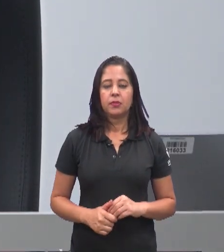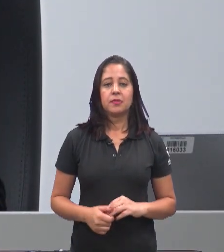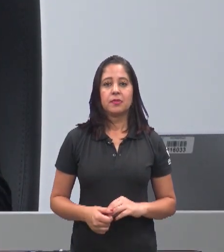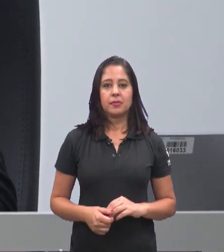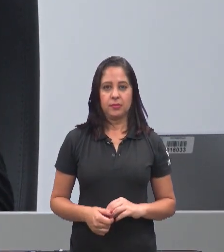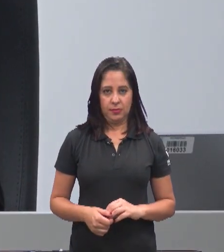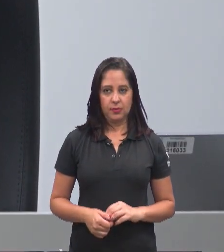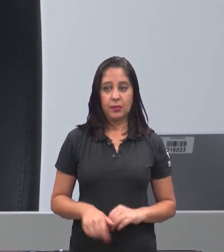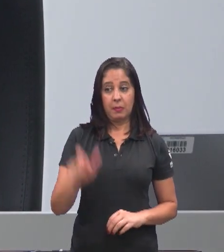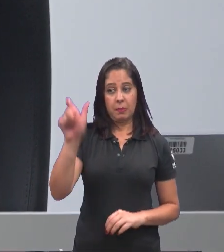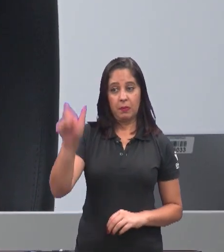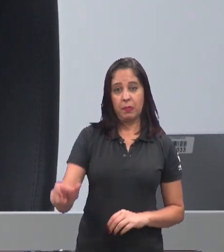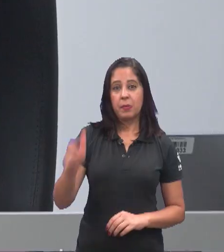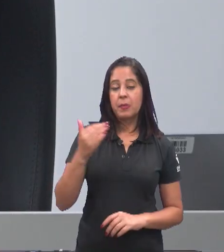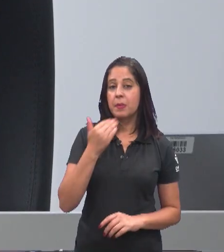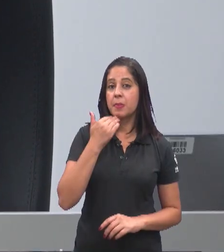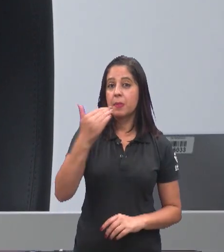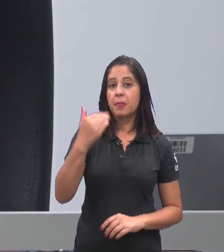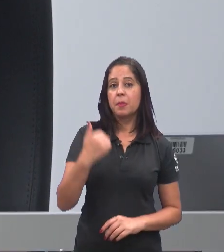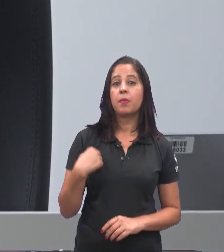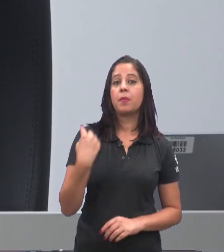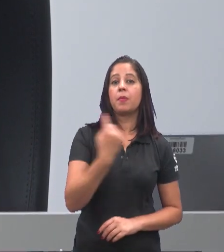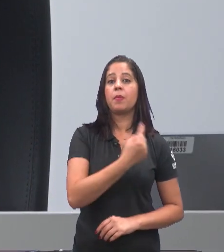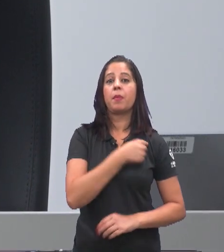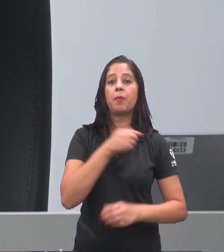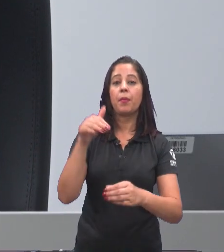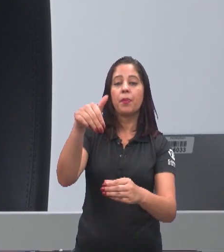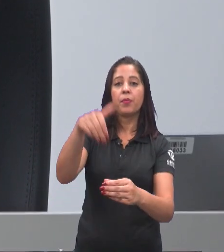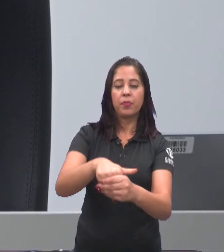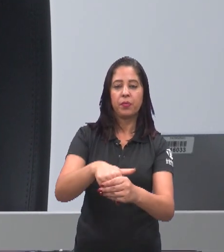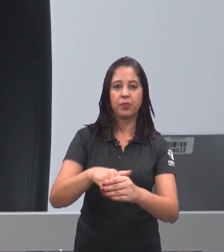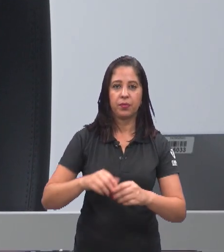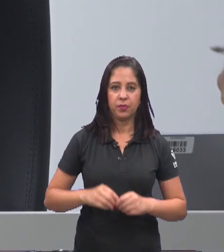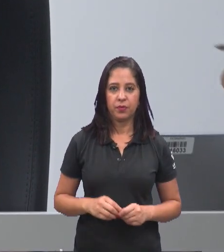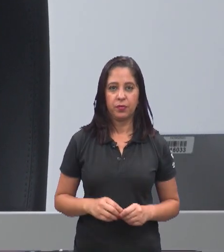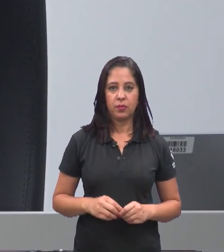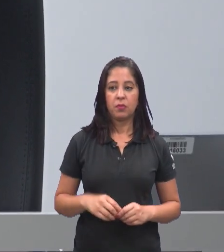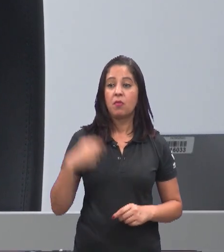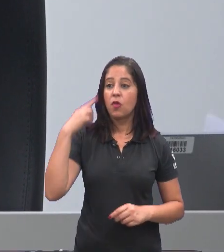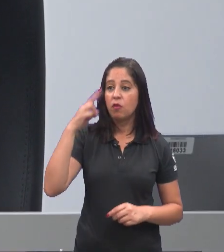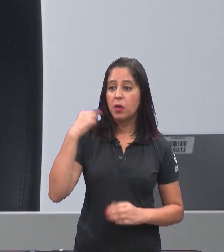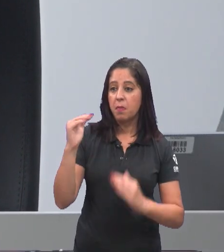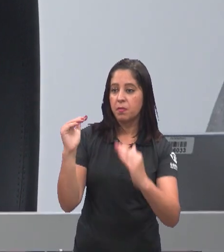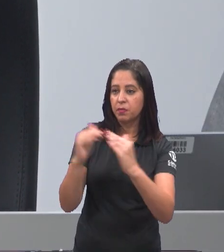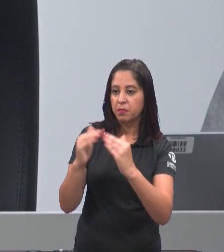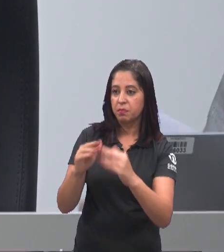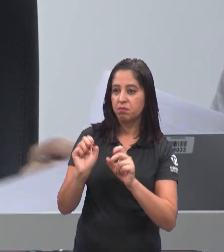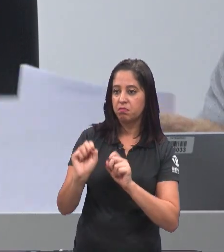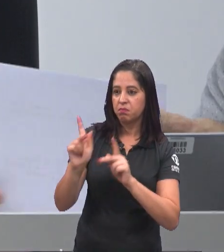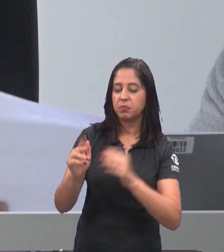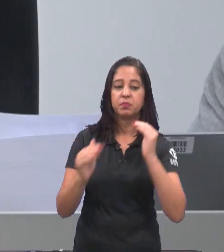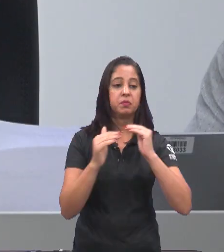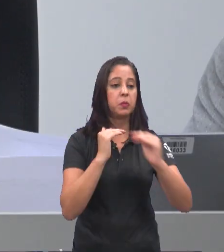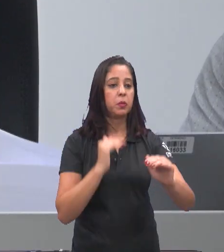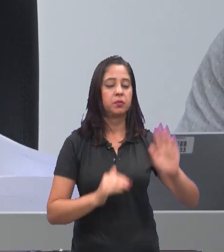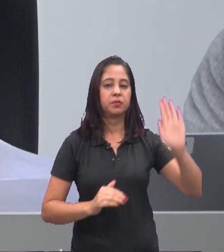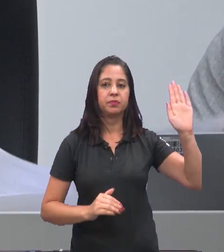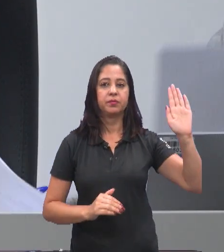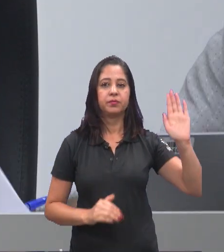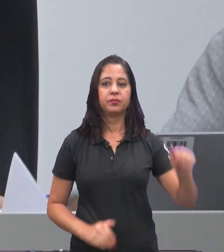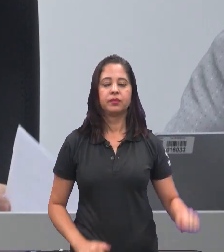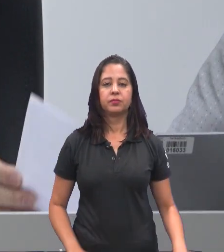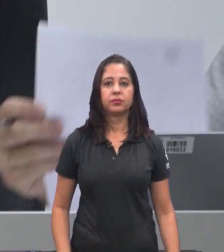Em votação, o pedido verbal do vereador José Luiz Nunes. Vereadores favoráveis permaneçam como estão, os contrários